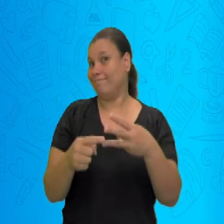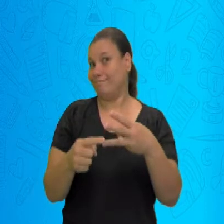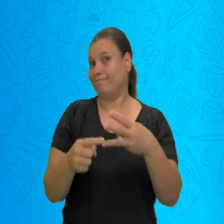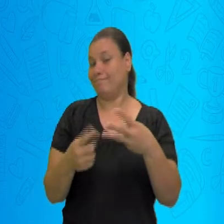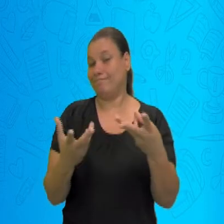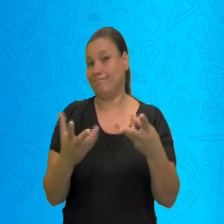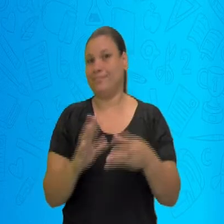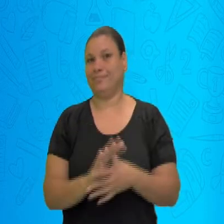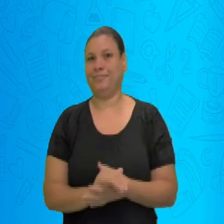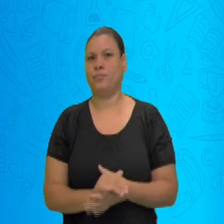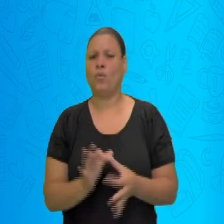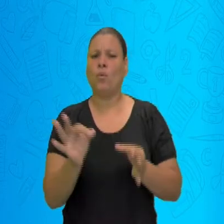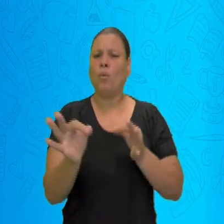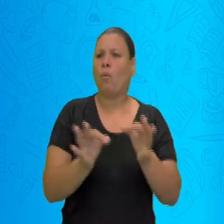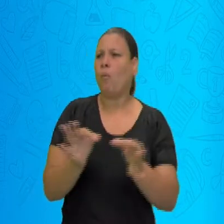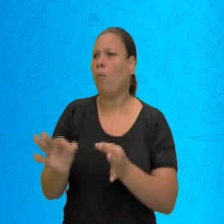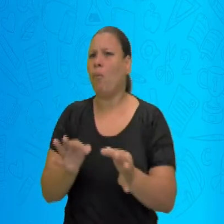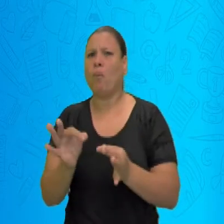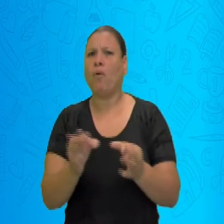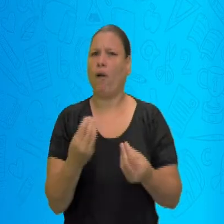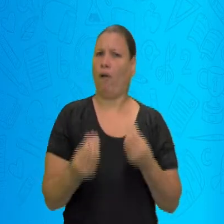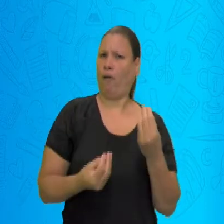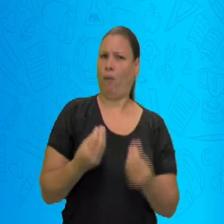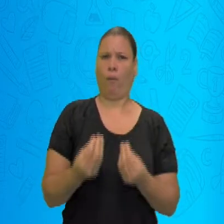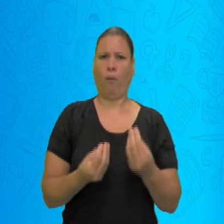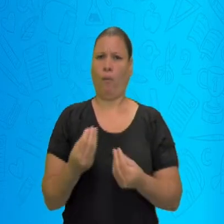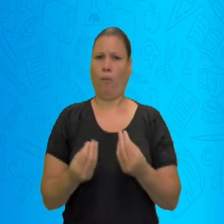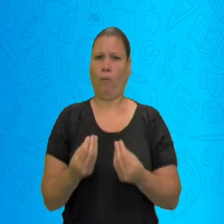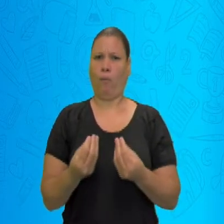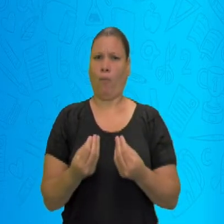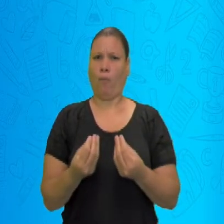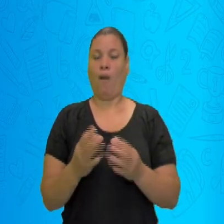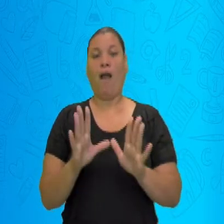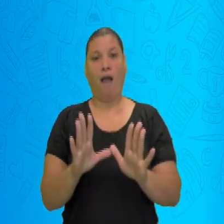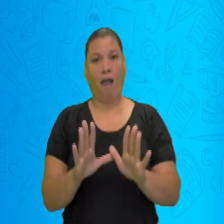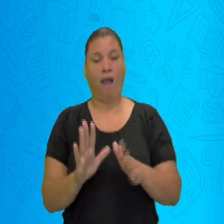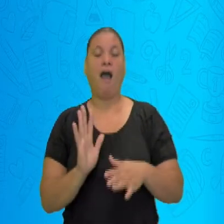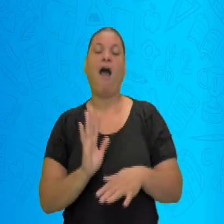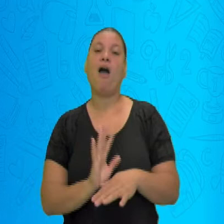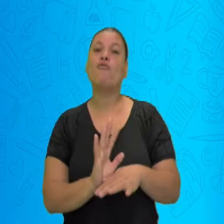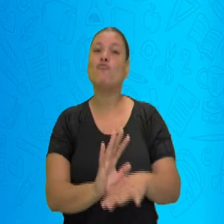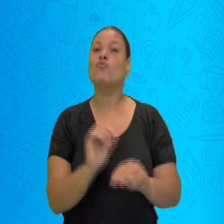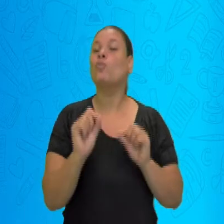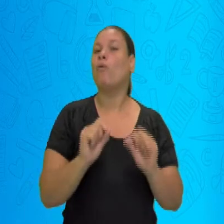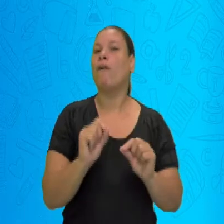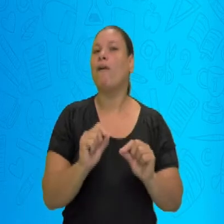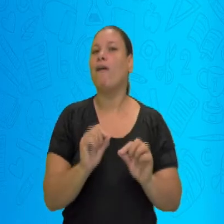para organizações como as Nações Unidas, a ONU,